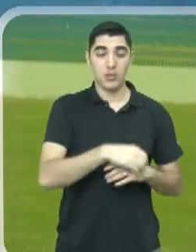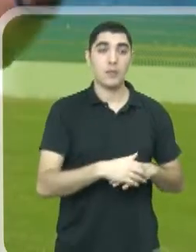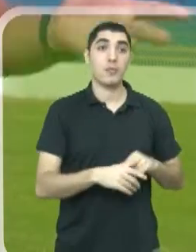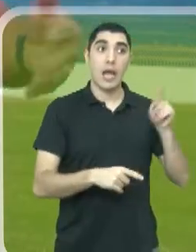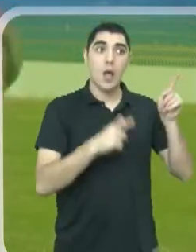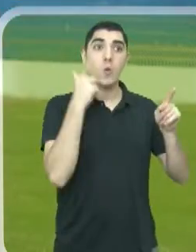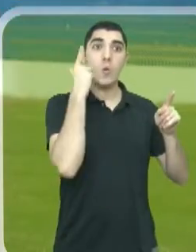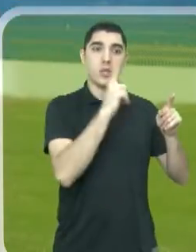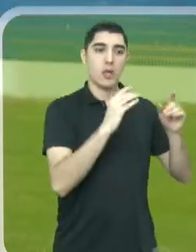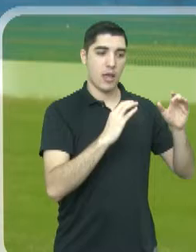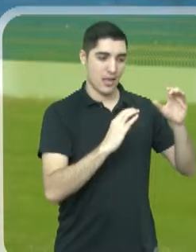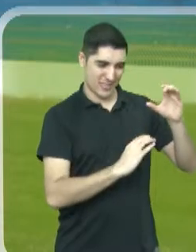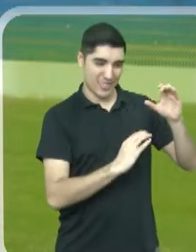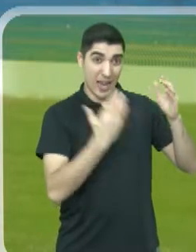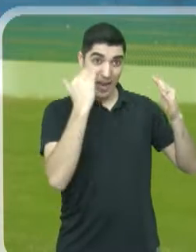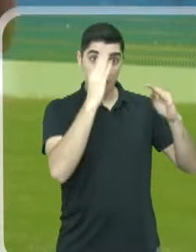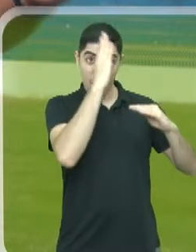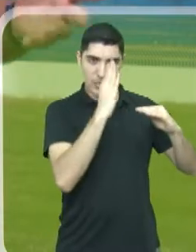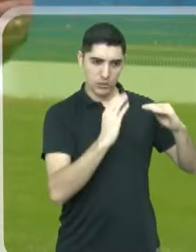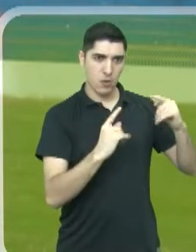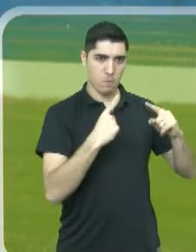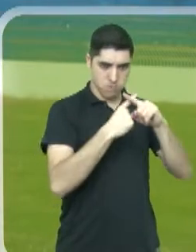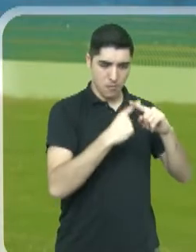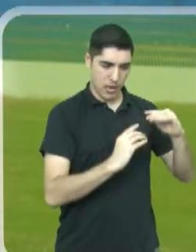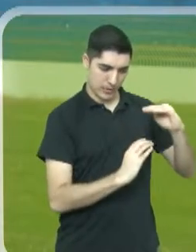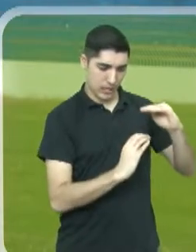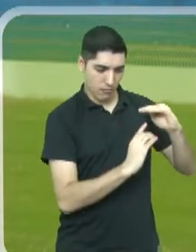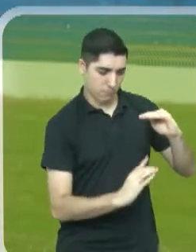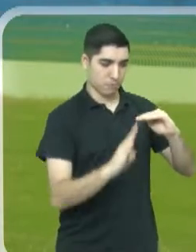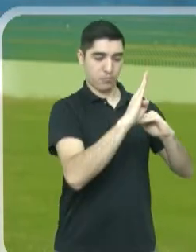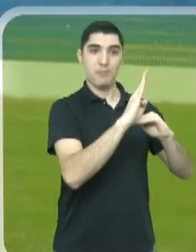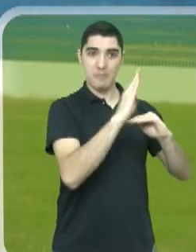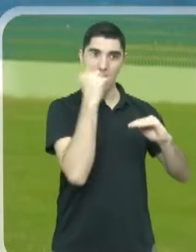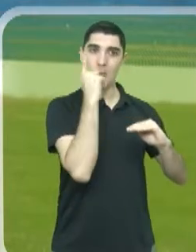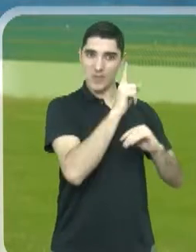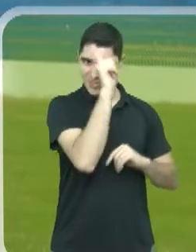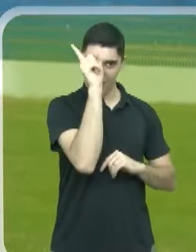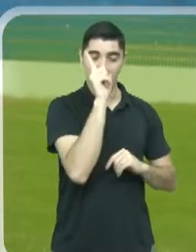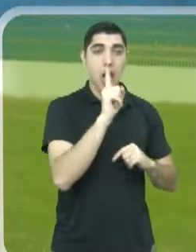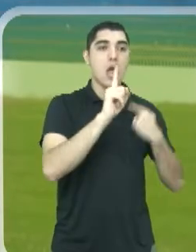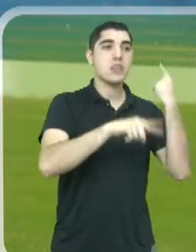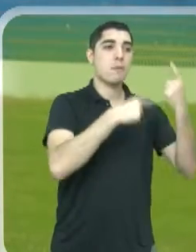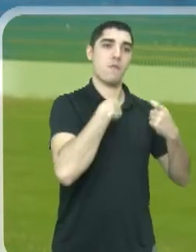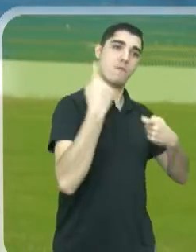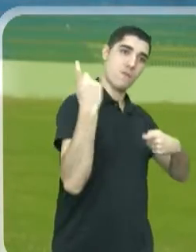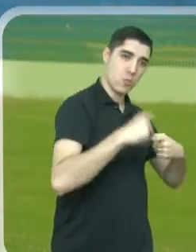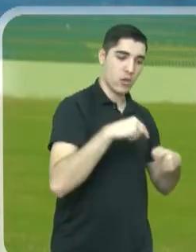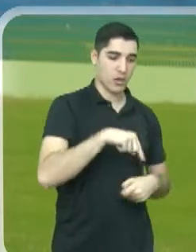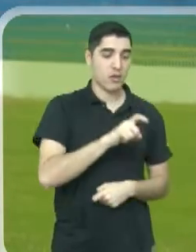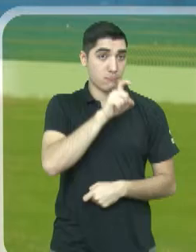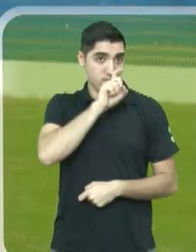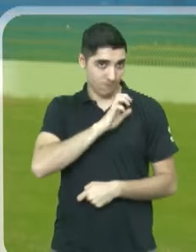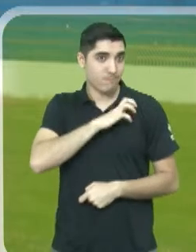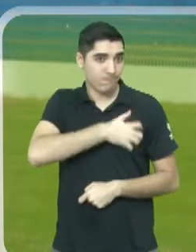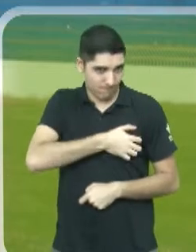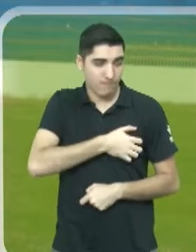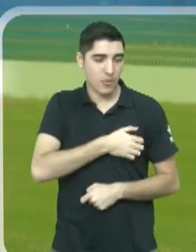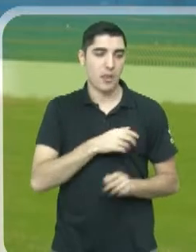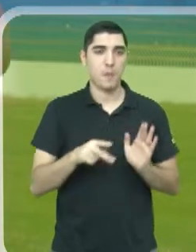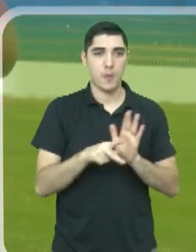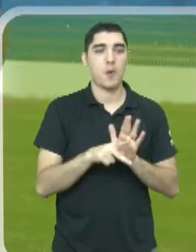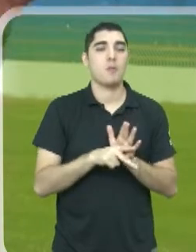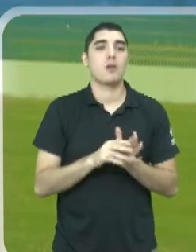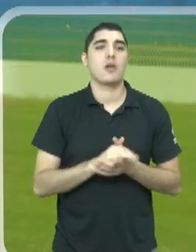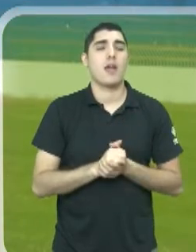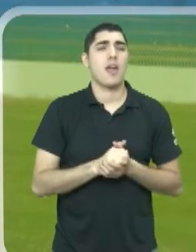Série C para a Série B do Brasileiro, né? Depois voltei para o São José, eu acho que faltou na minha carreira um acesso pelo São José, eu acho que